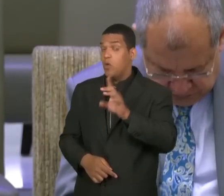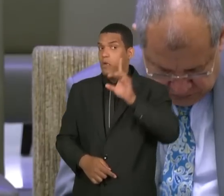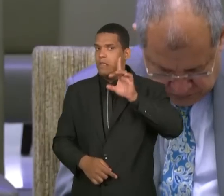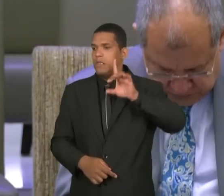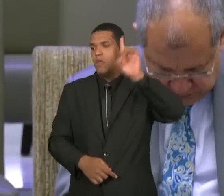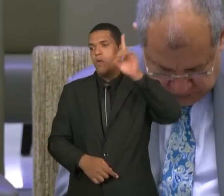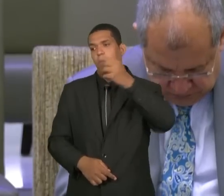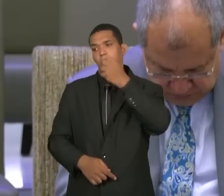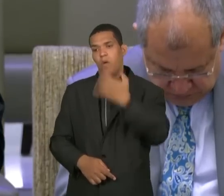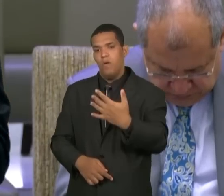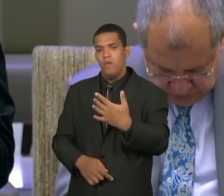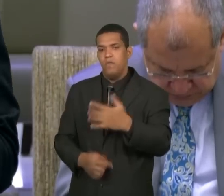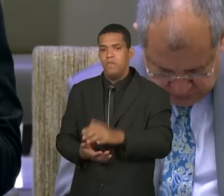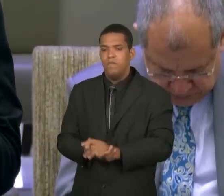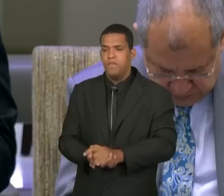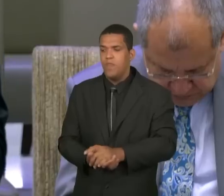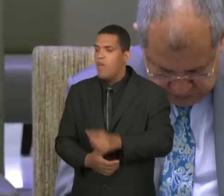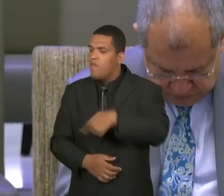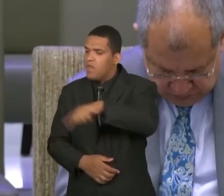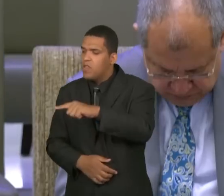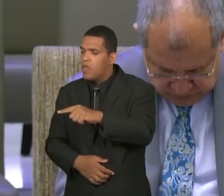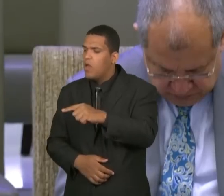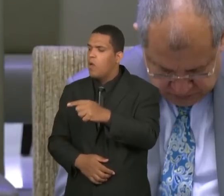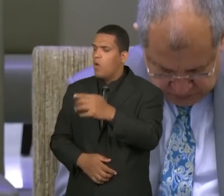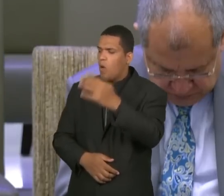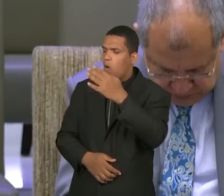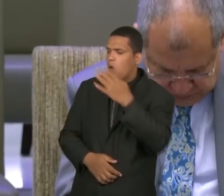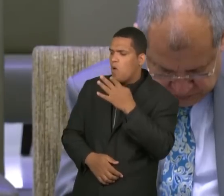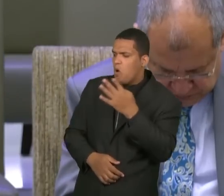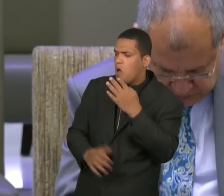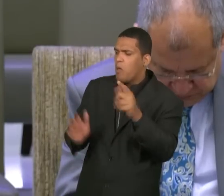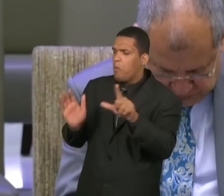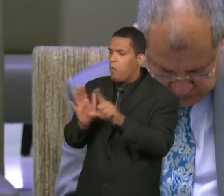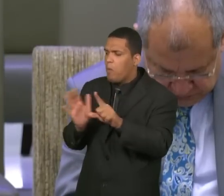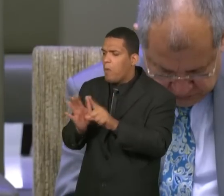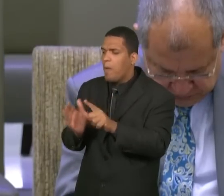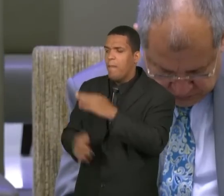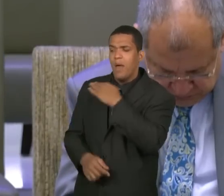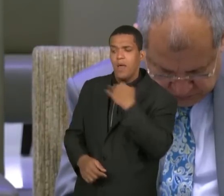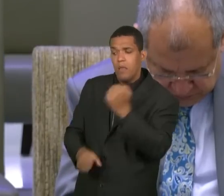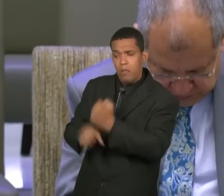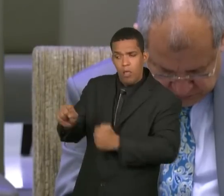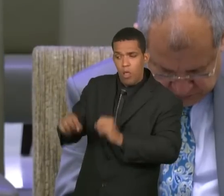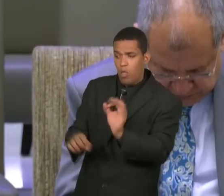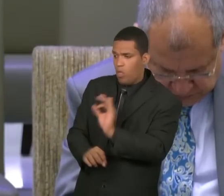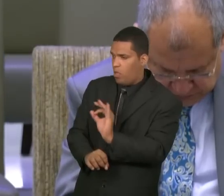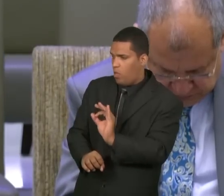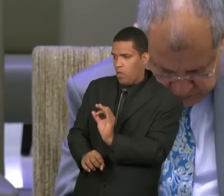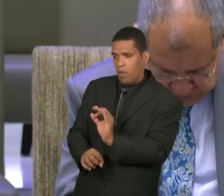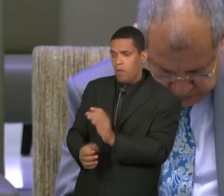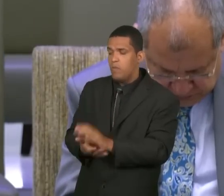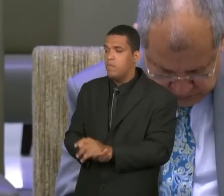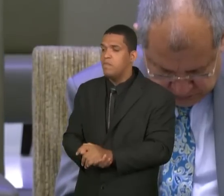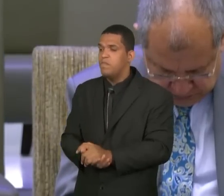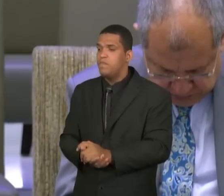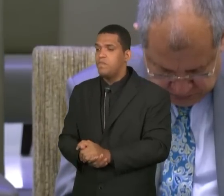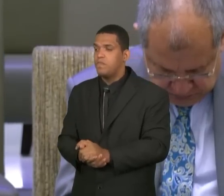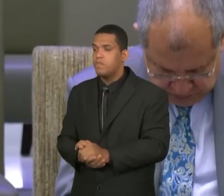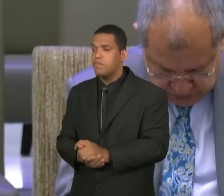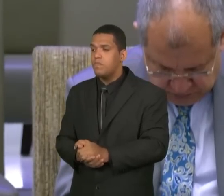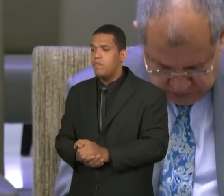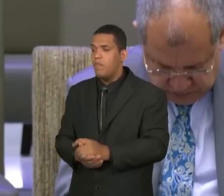você conhece os mandamentos não mate Não cometa Adultério não